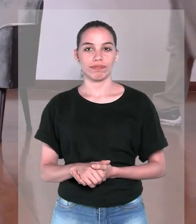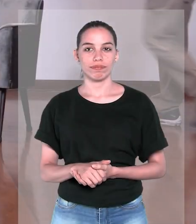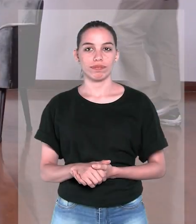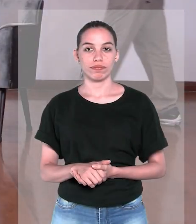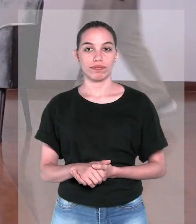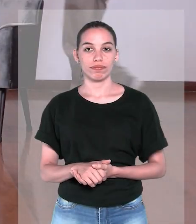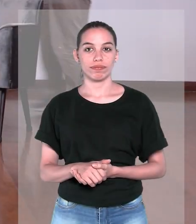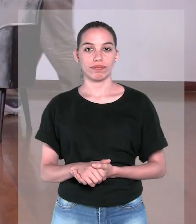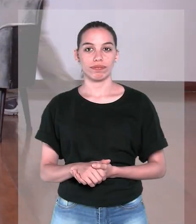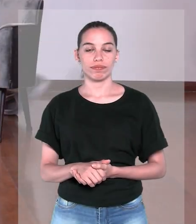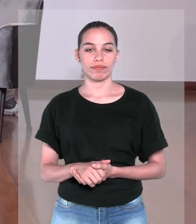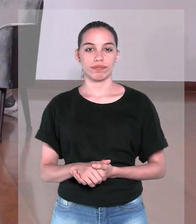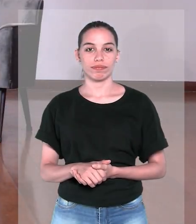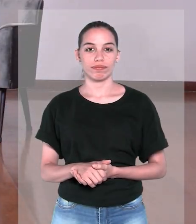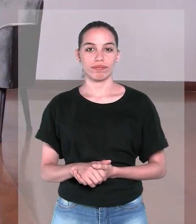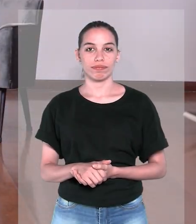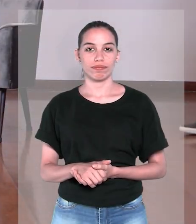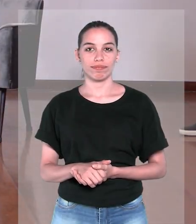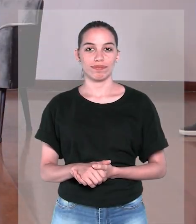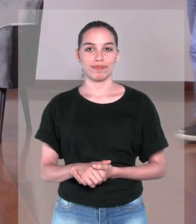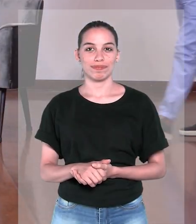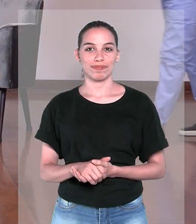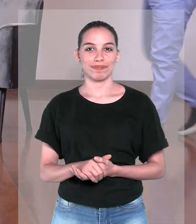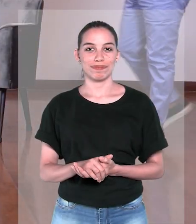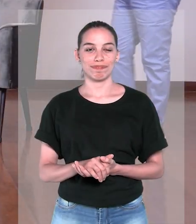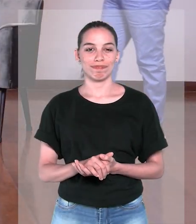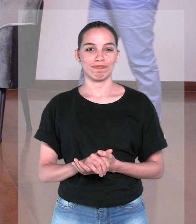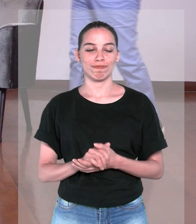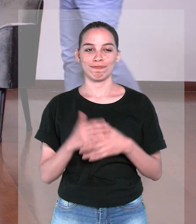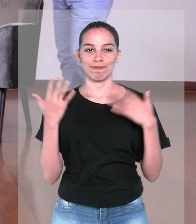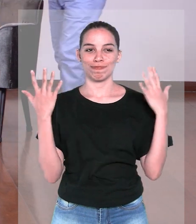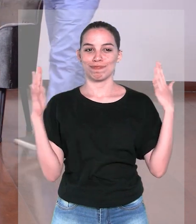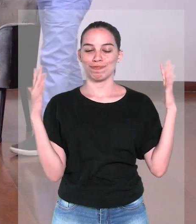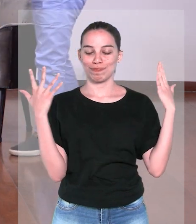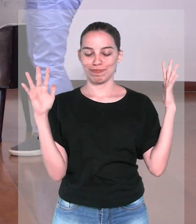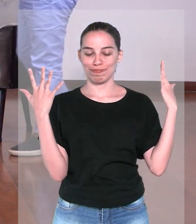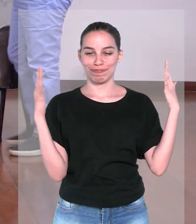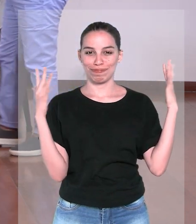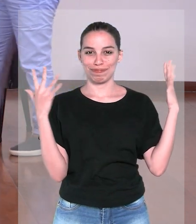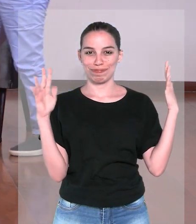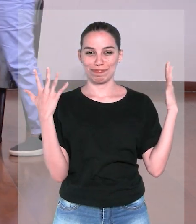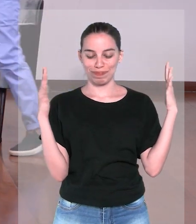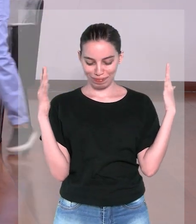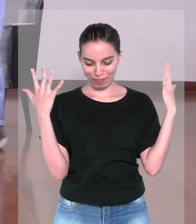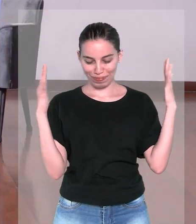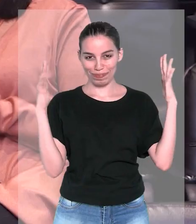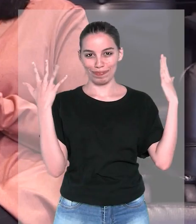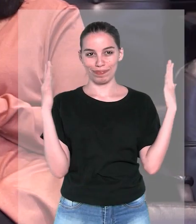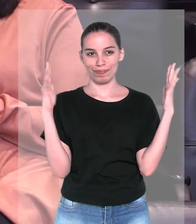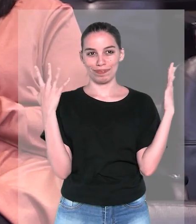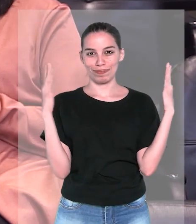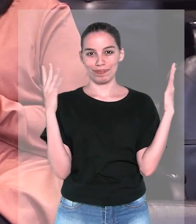Afonso Borges e o convidado Hugo Monteiro Ferreira são recebidos no palco com as palmas da plateia.